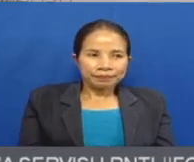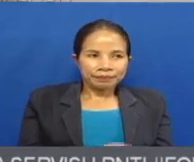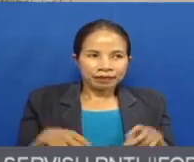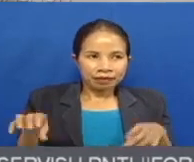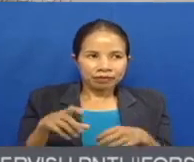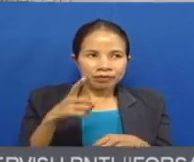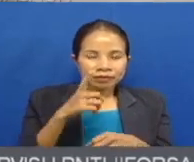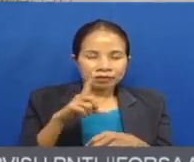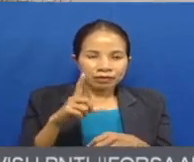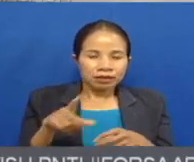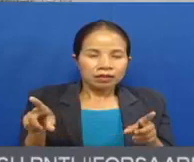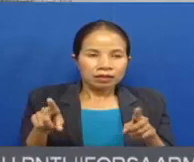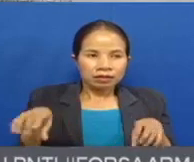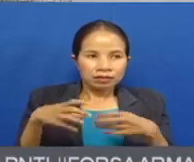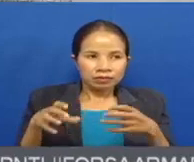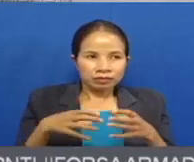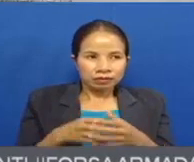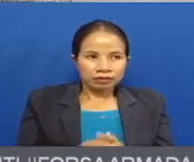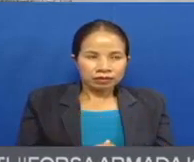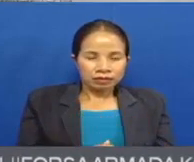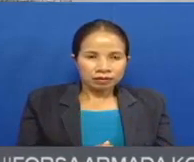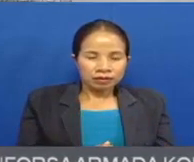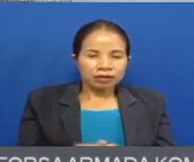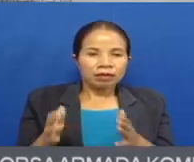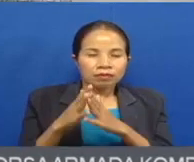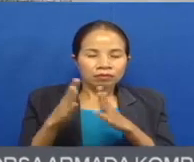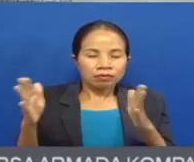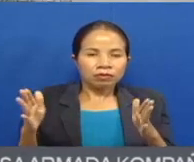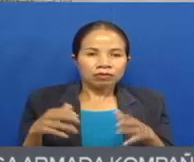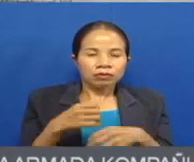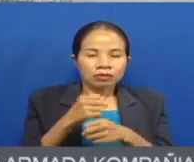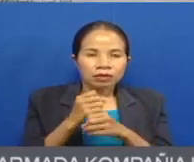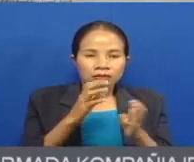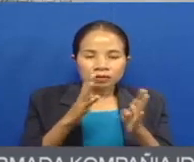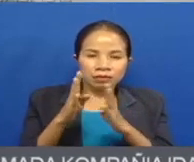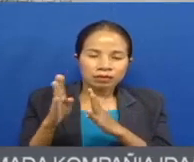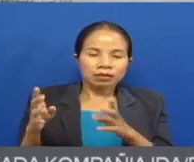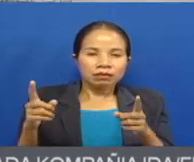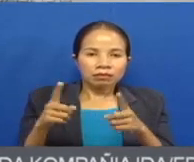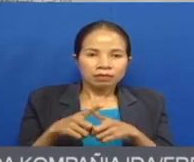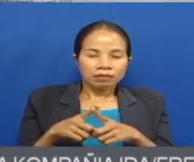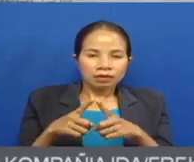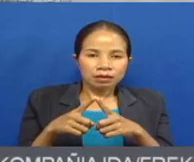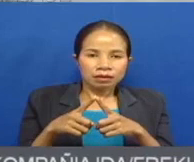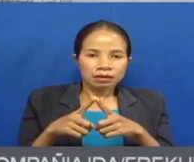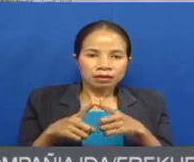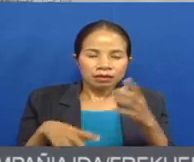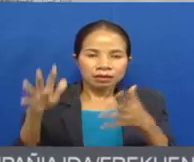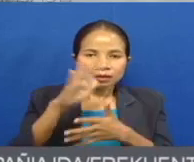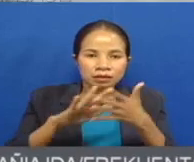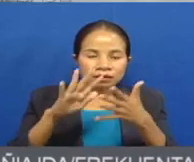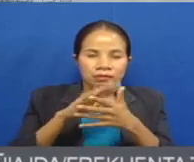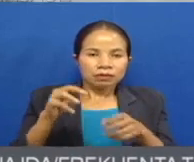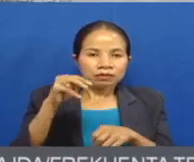serviço logística, né, serviço de nebe, botli, nebe, de halo preparação ba evento ordenação,